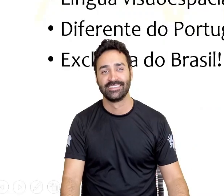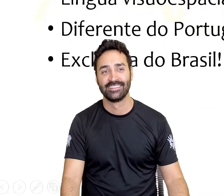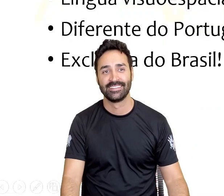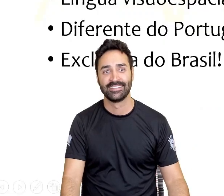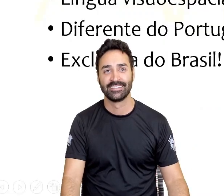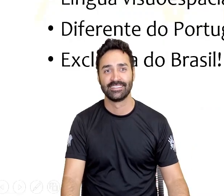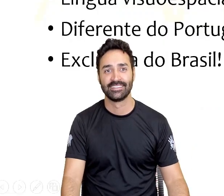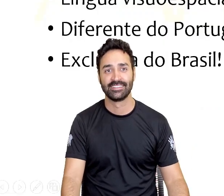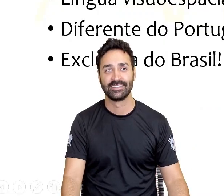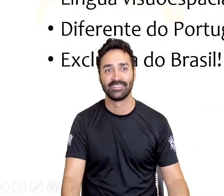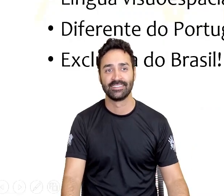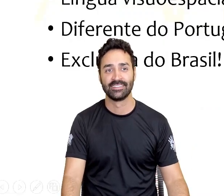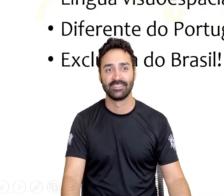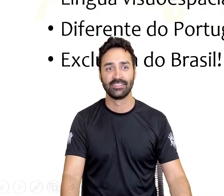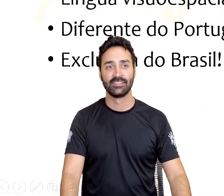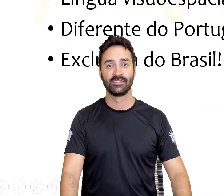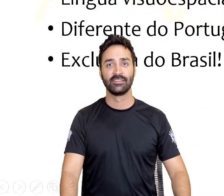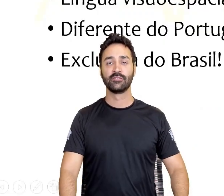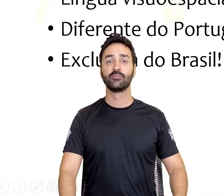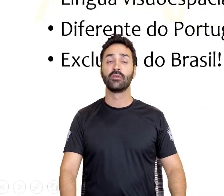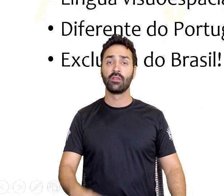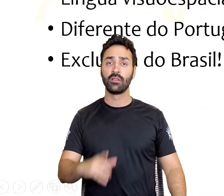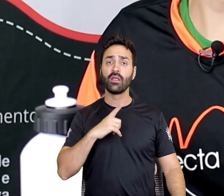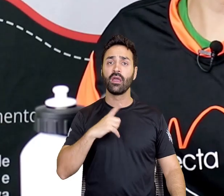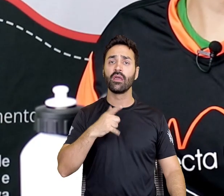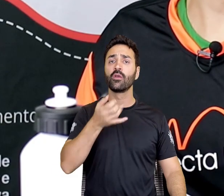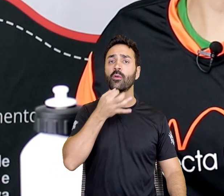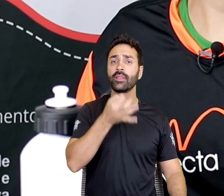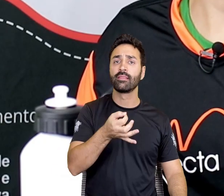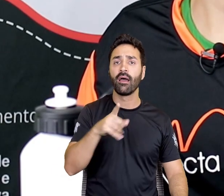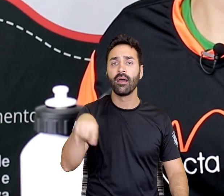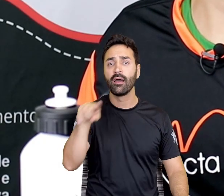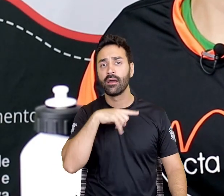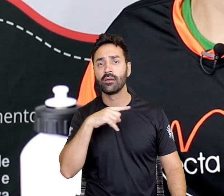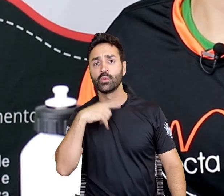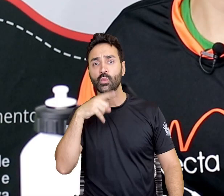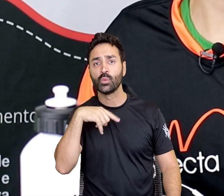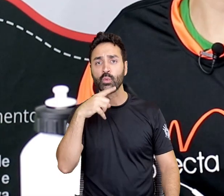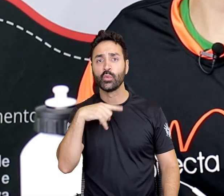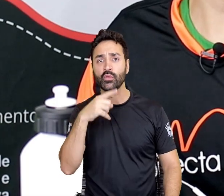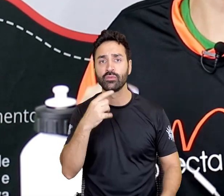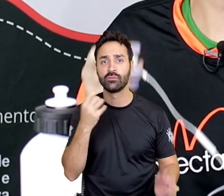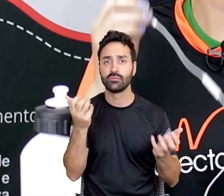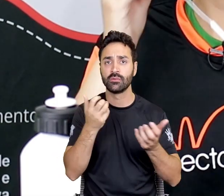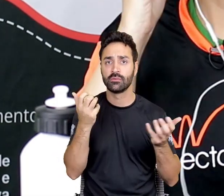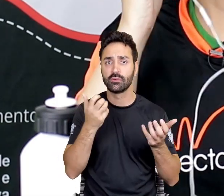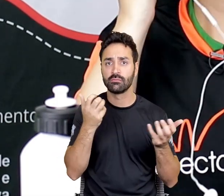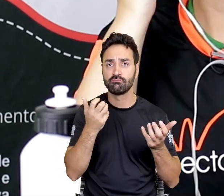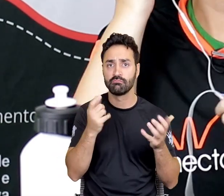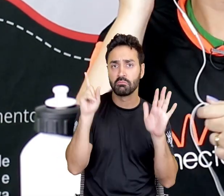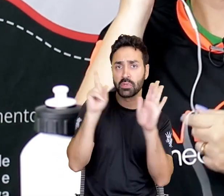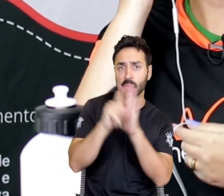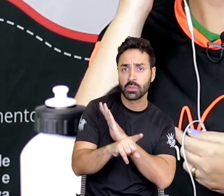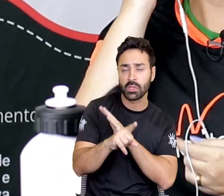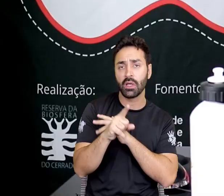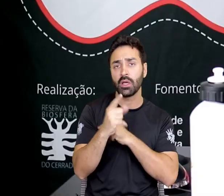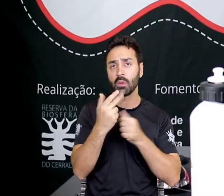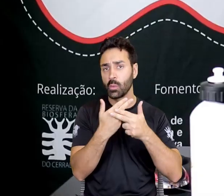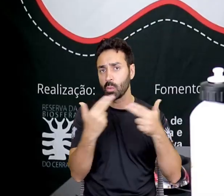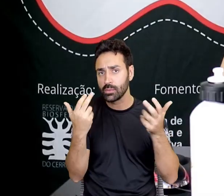Antes da gente passar aqui, alguém tem algum comentário? Alguém tem alguma dúvida ainda? Queira